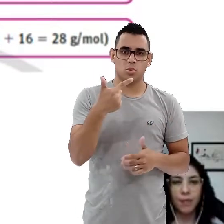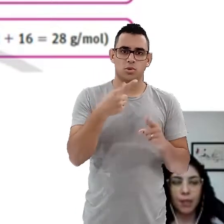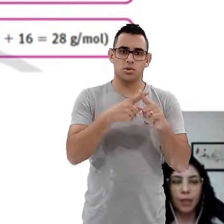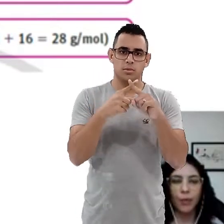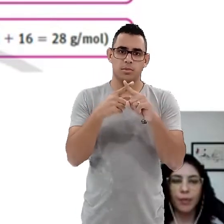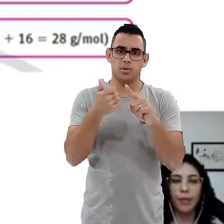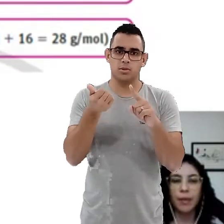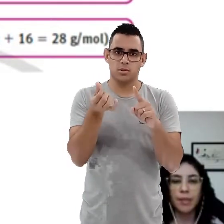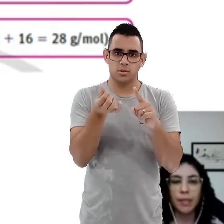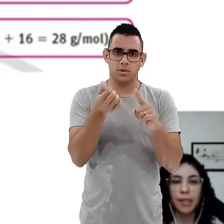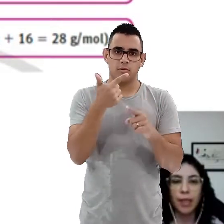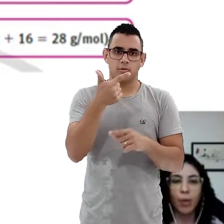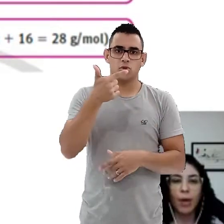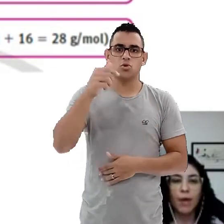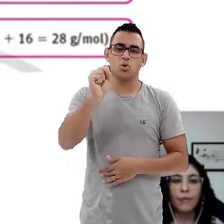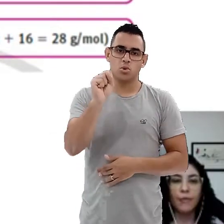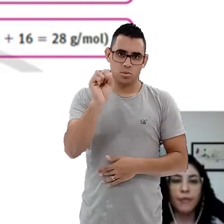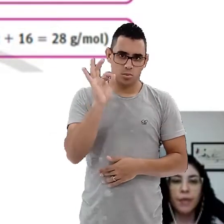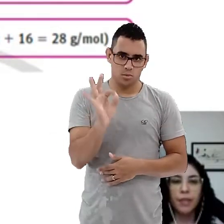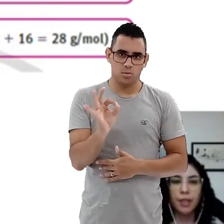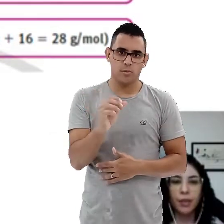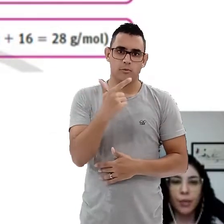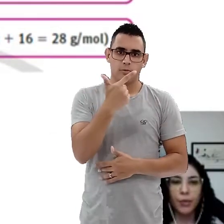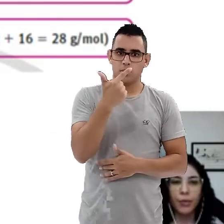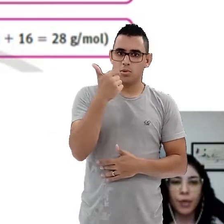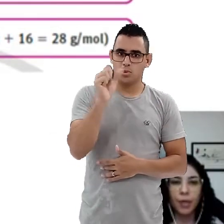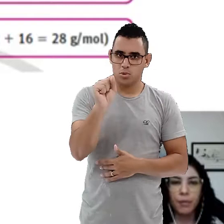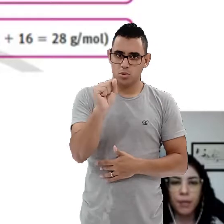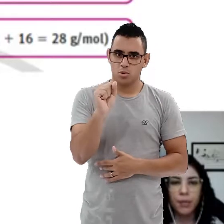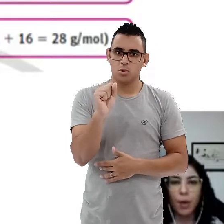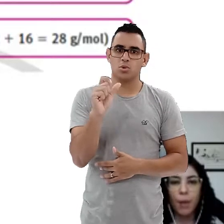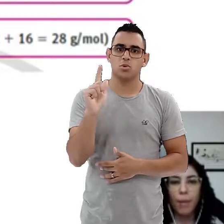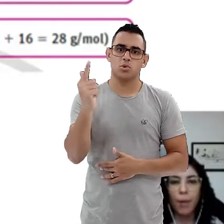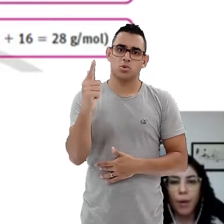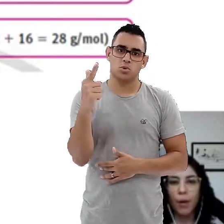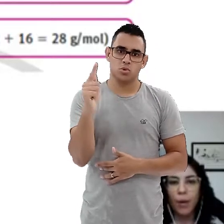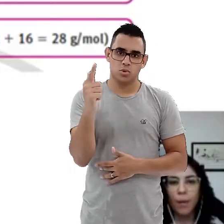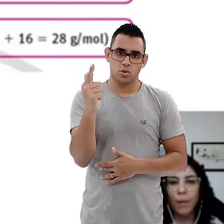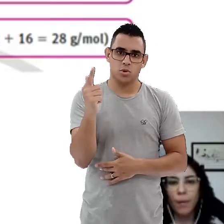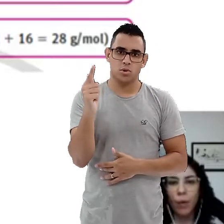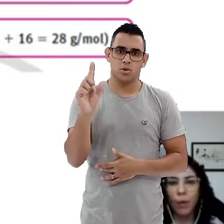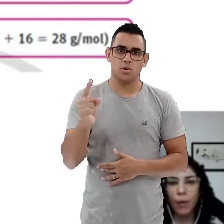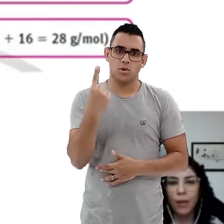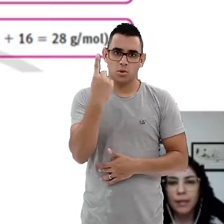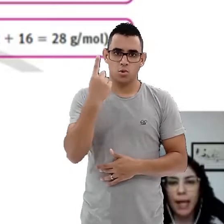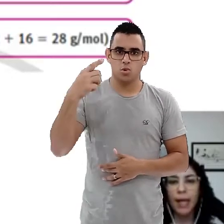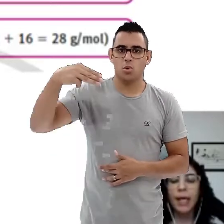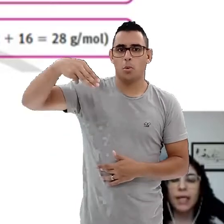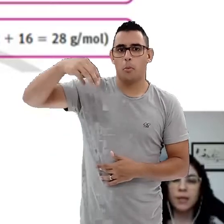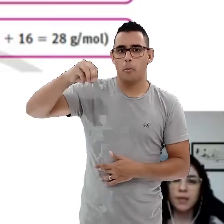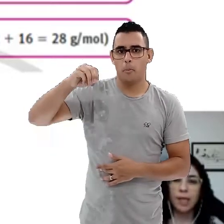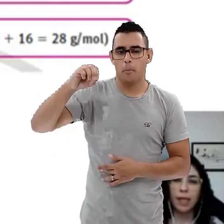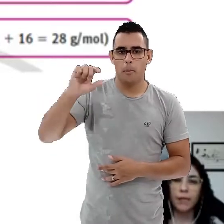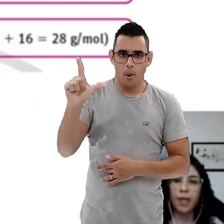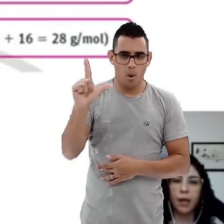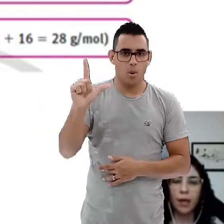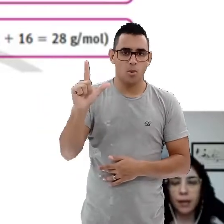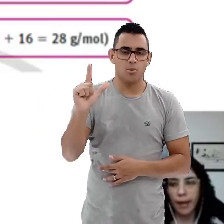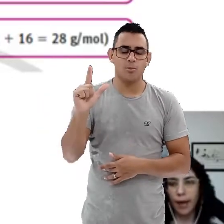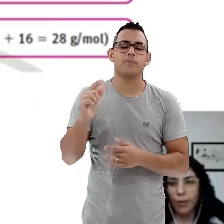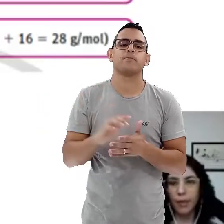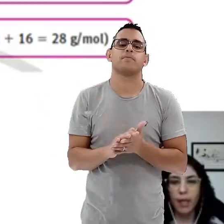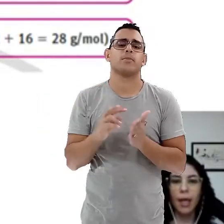16, 28. Então a gente tem, ó, 28 gramas por mol, tá? Isso